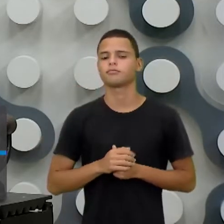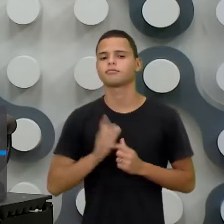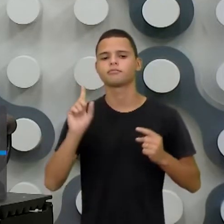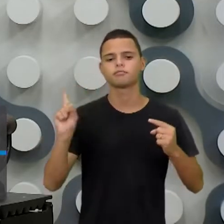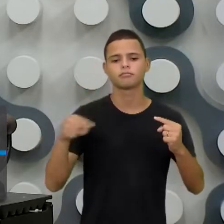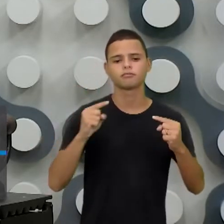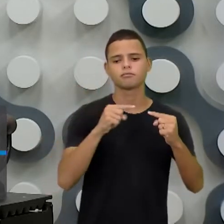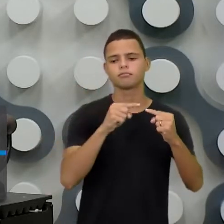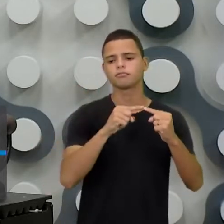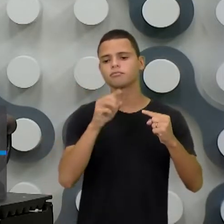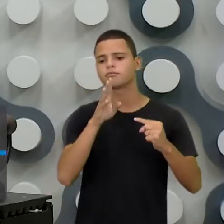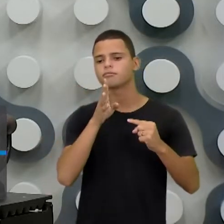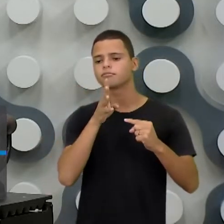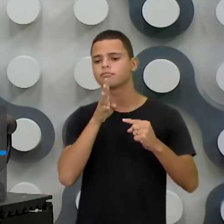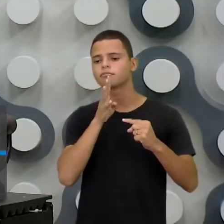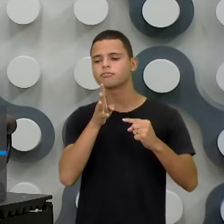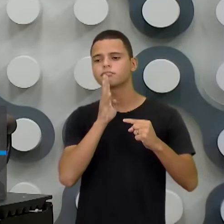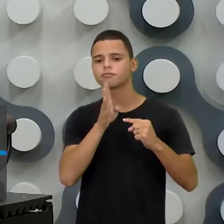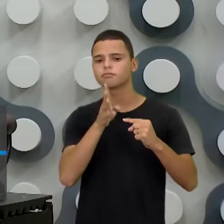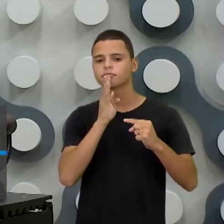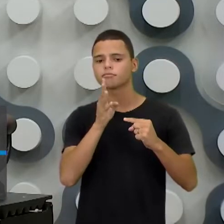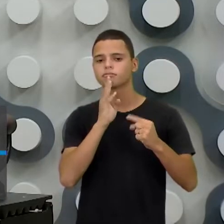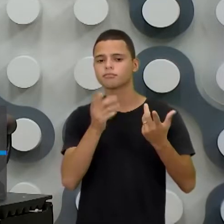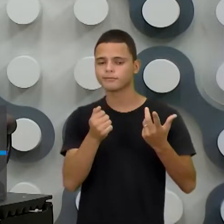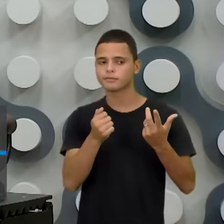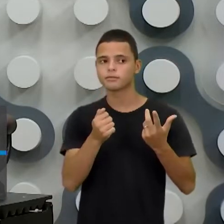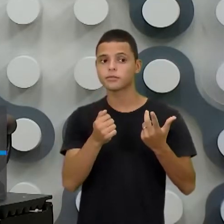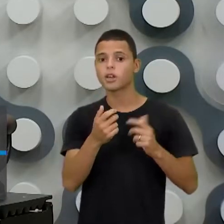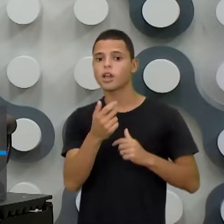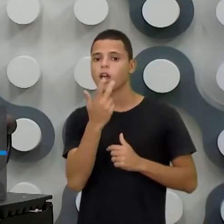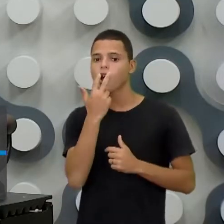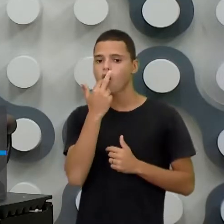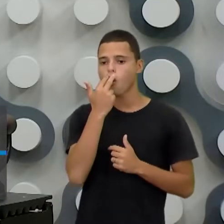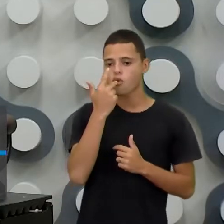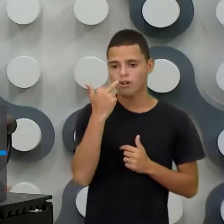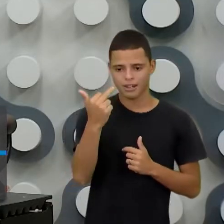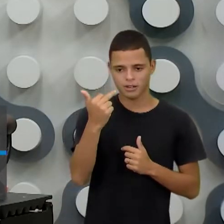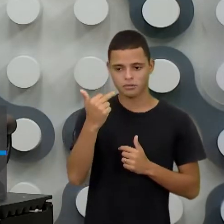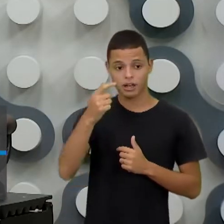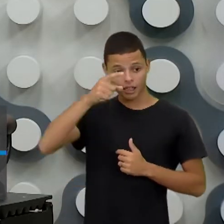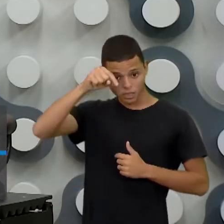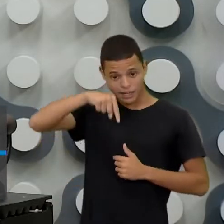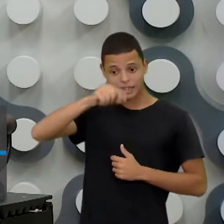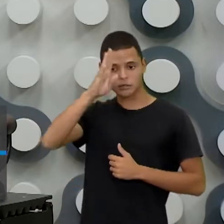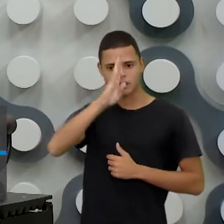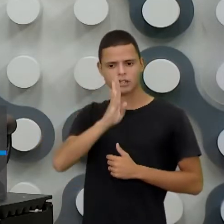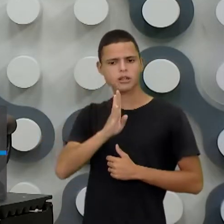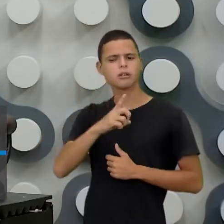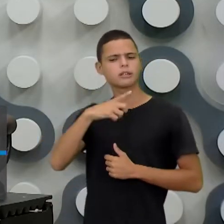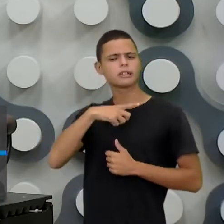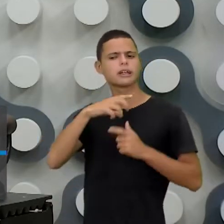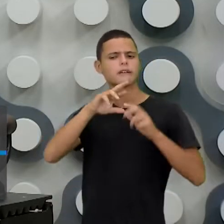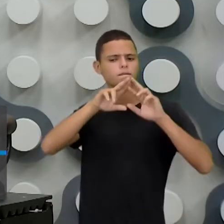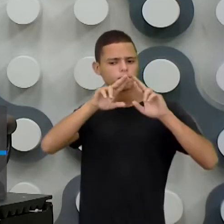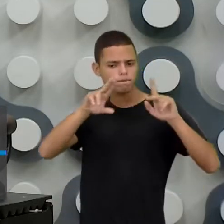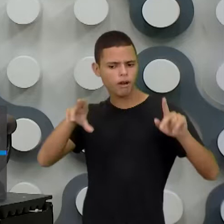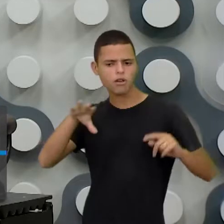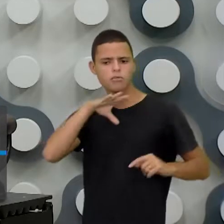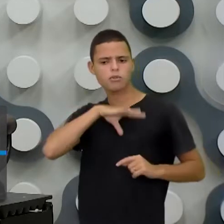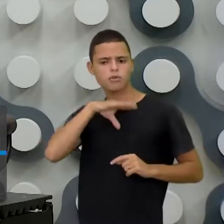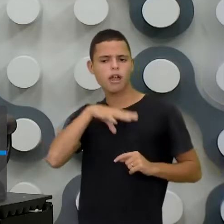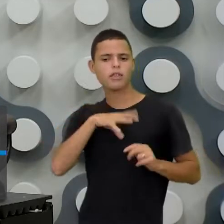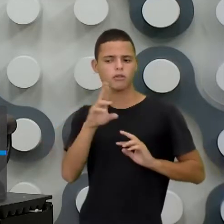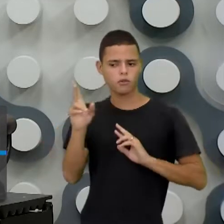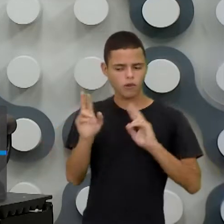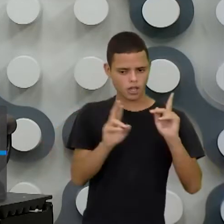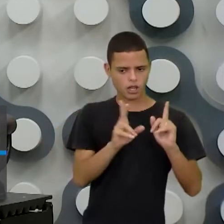gente conhecer aí a amplitude do nosso idioma, né, as possíveis variações que ele sofre aí, que são naturais. Nós